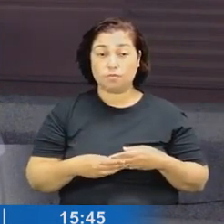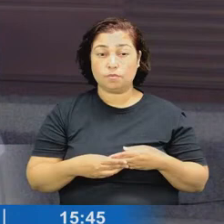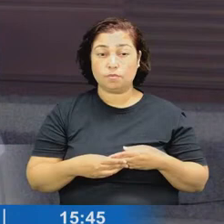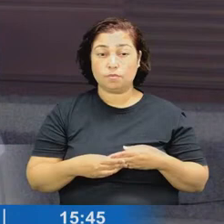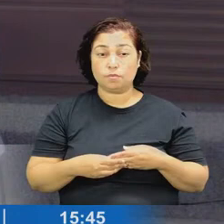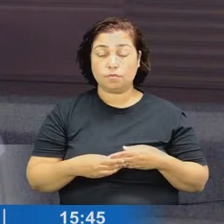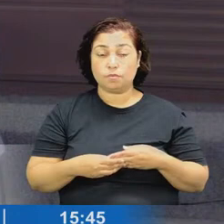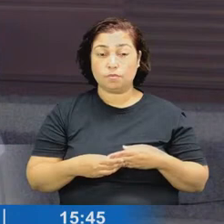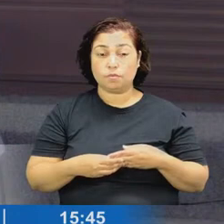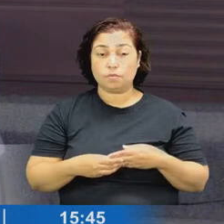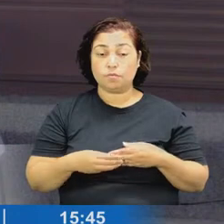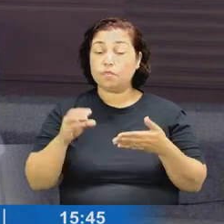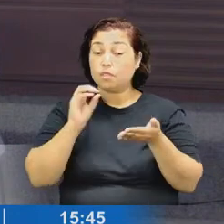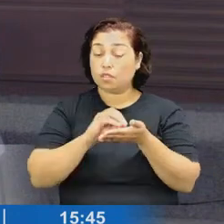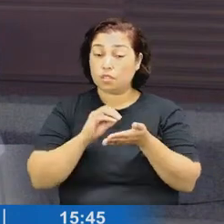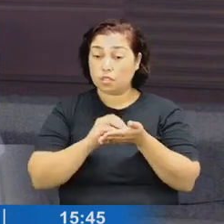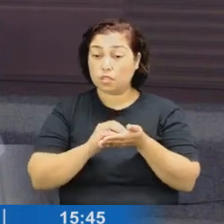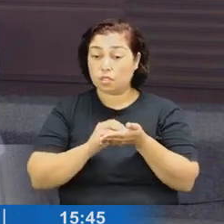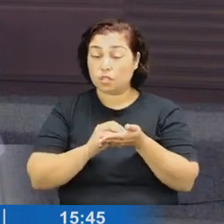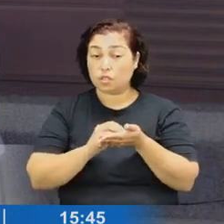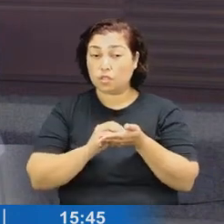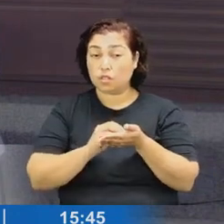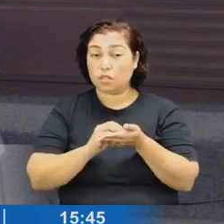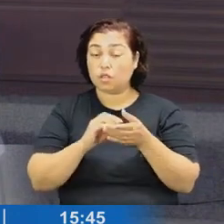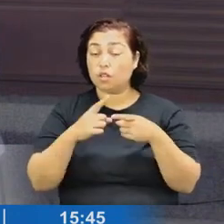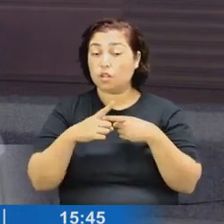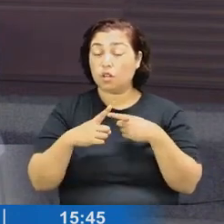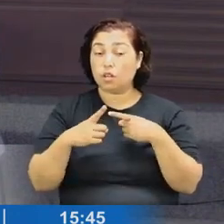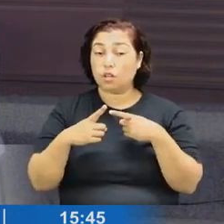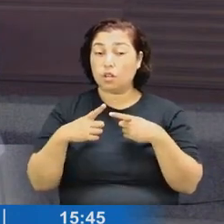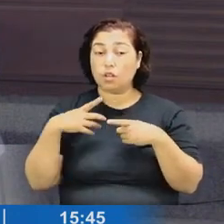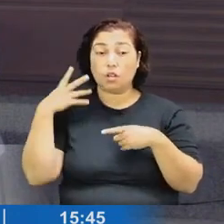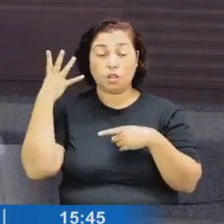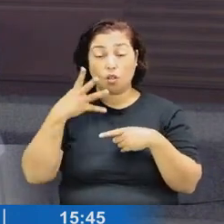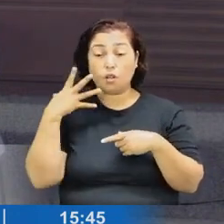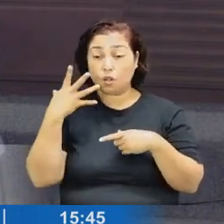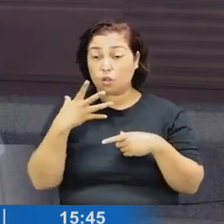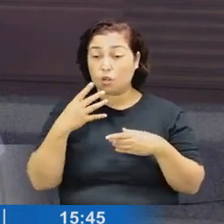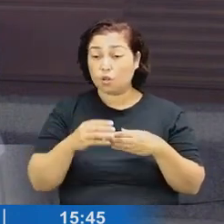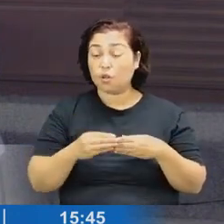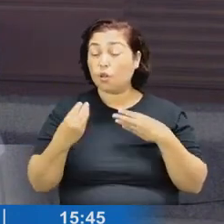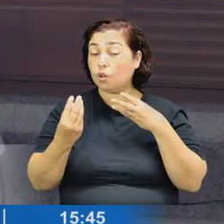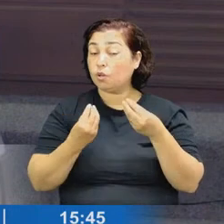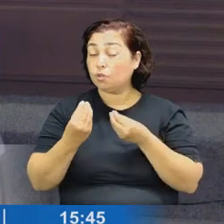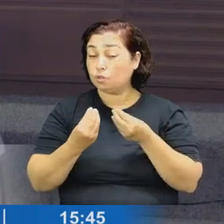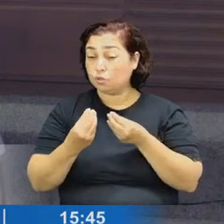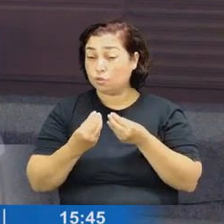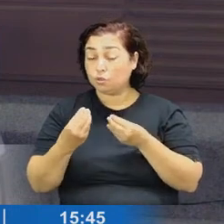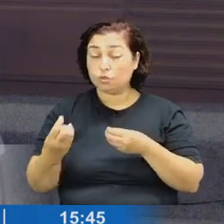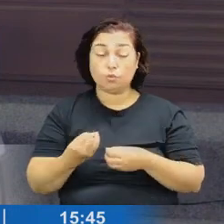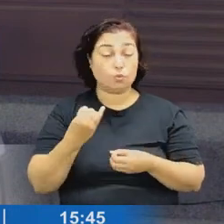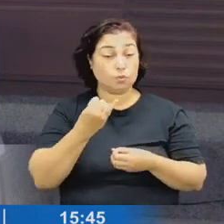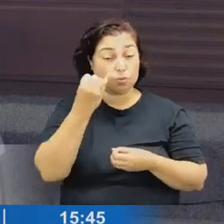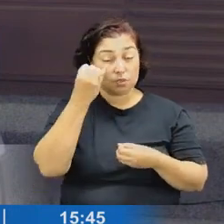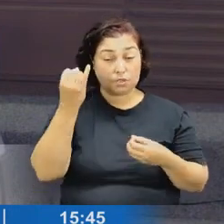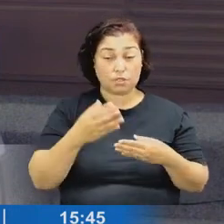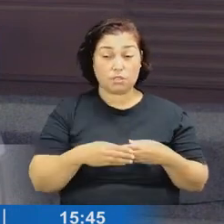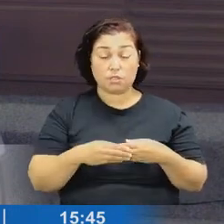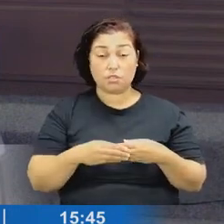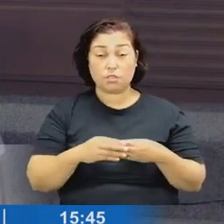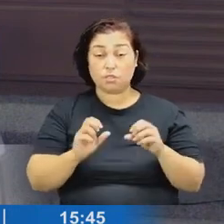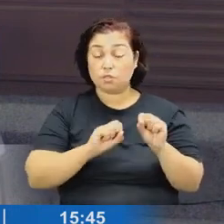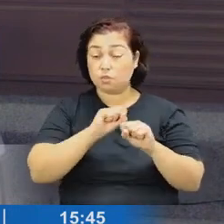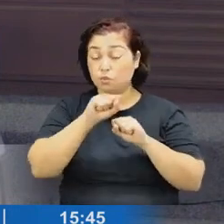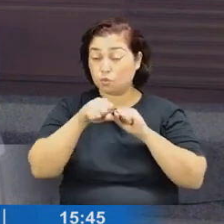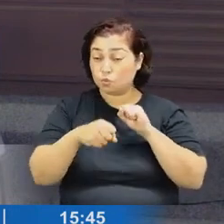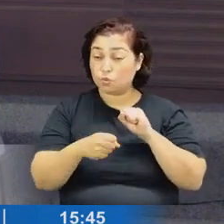É falta a parte da agilidade ainda mais o debate cara é o debate ele é muito importante para formação